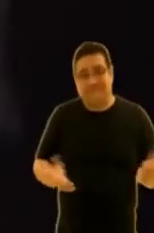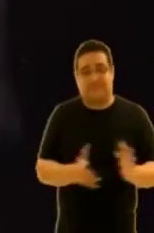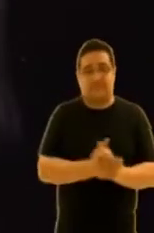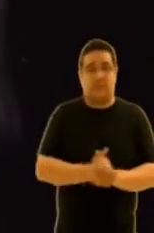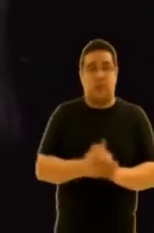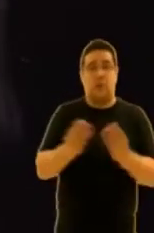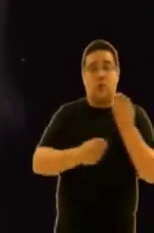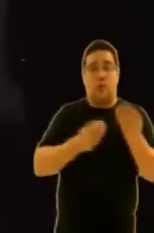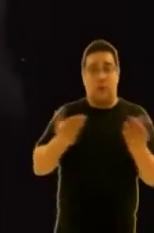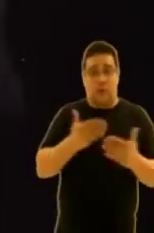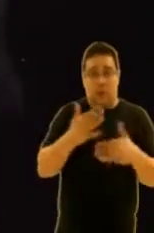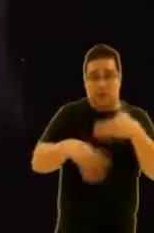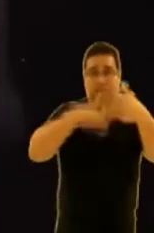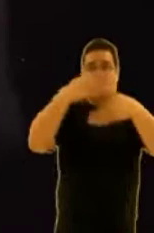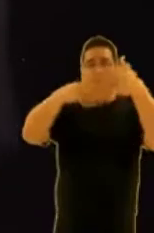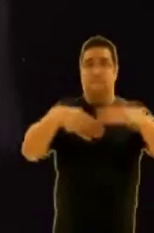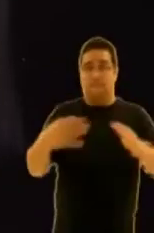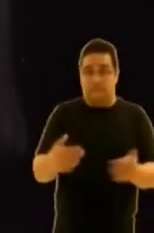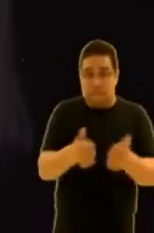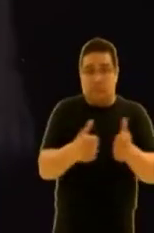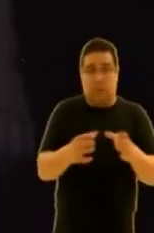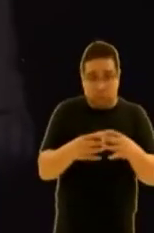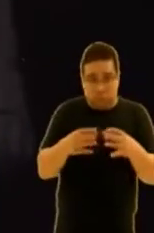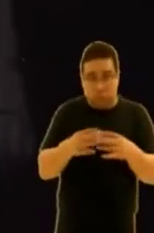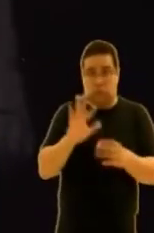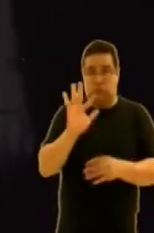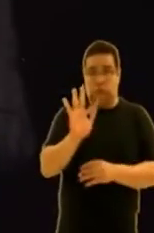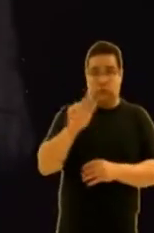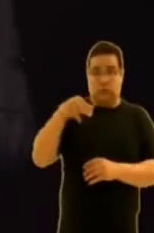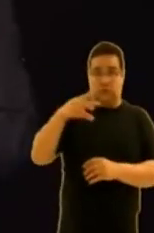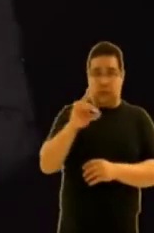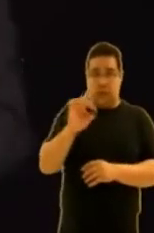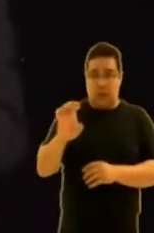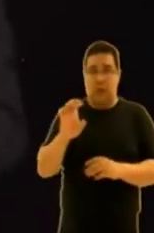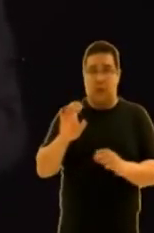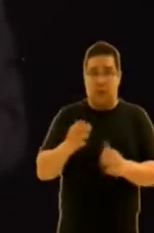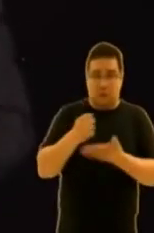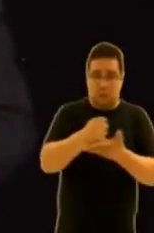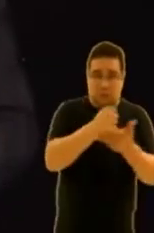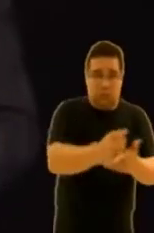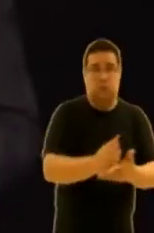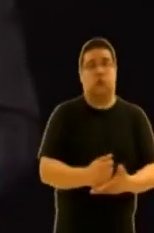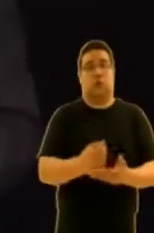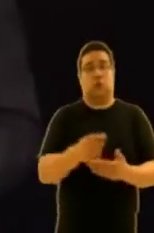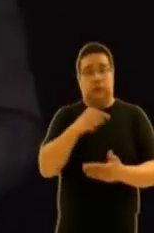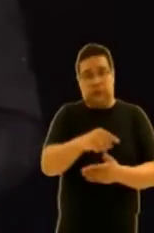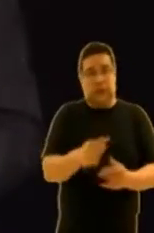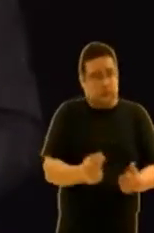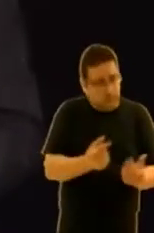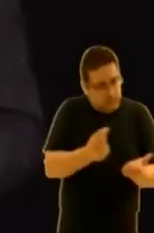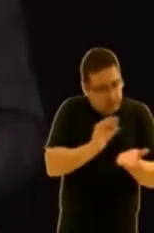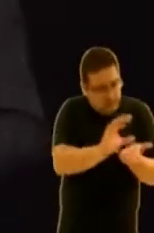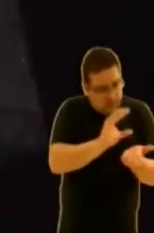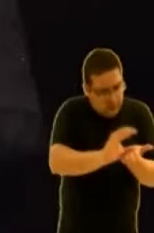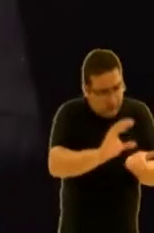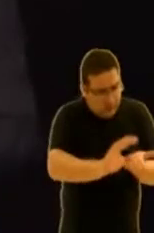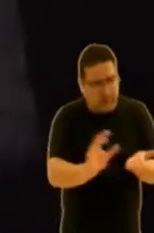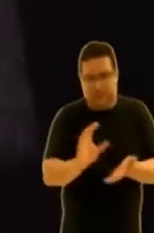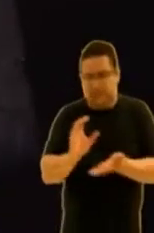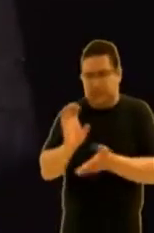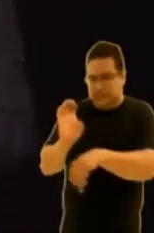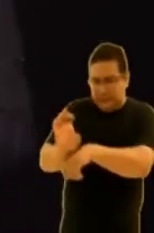seu desempenho, da sua missão institucional de apoiar técnica e financeiramente os estados, e